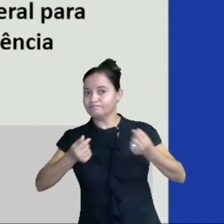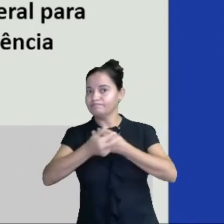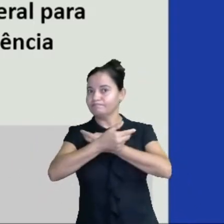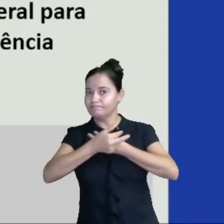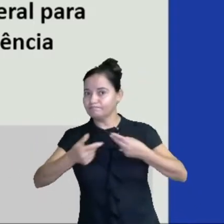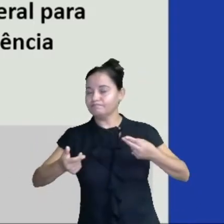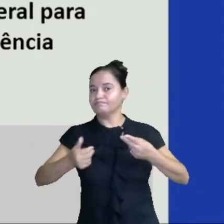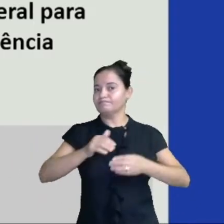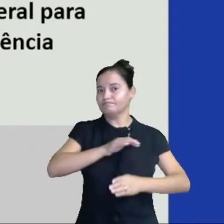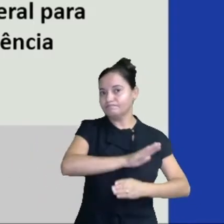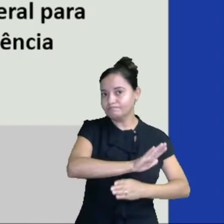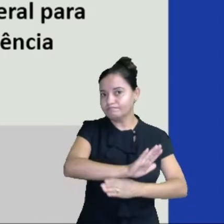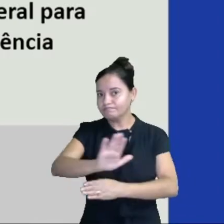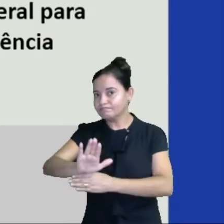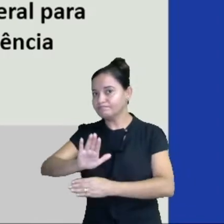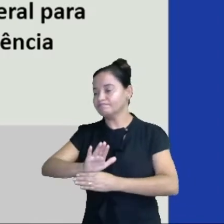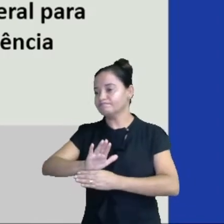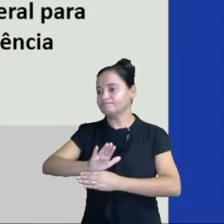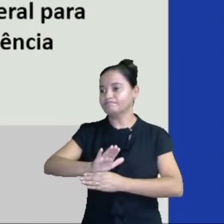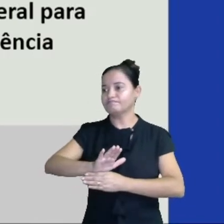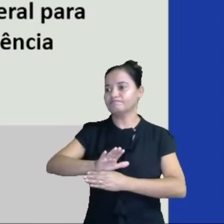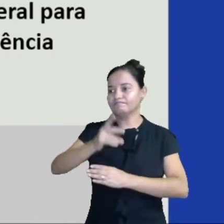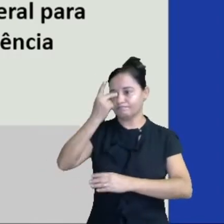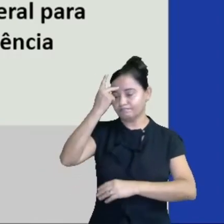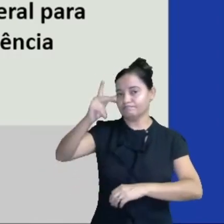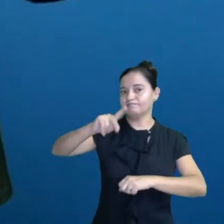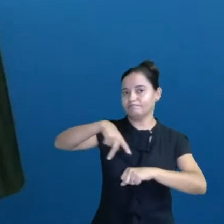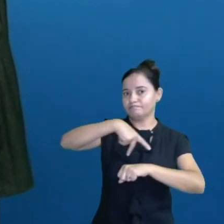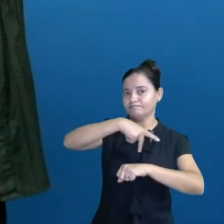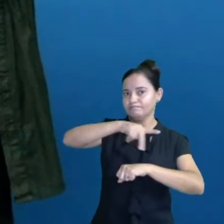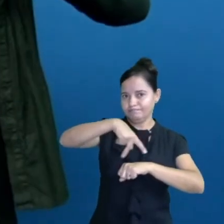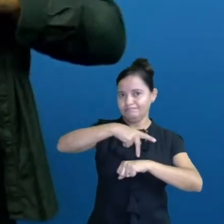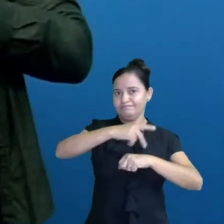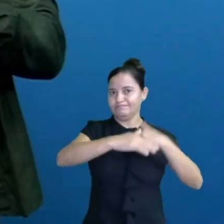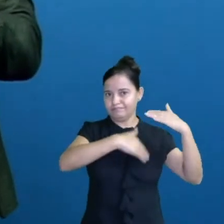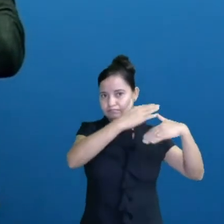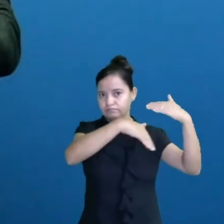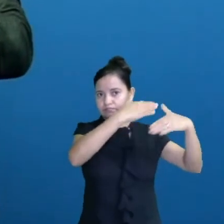com recursos provenientes dos países desenvolvidos. Volta aqui